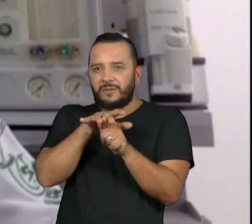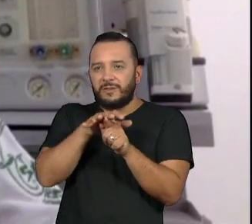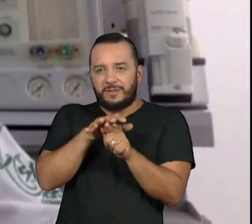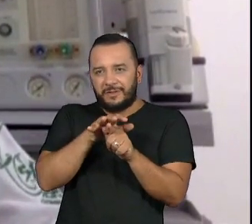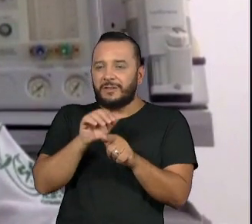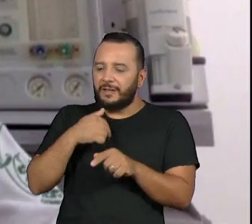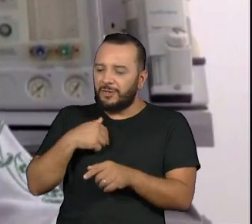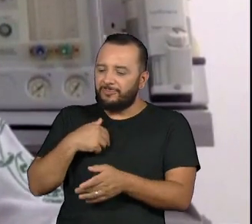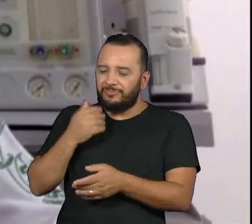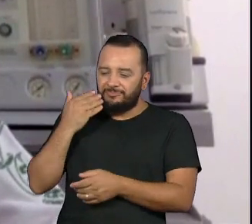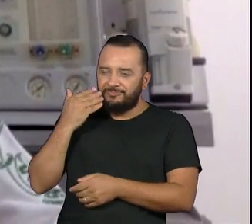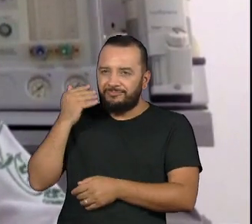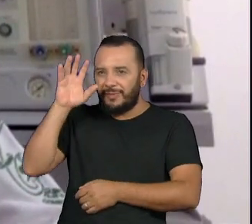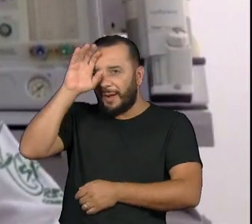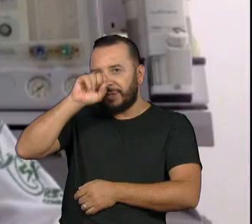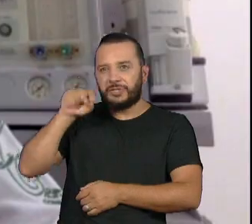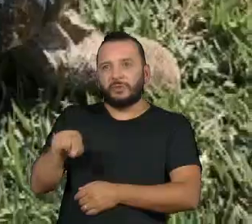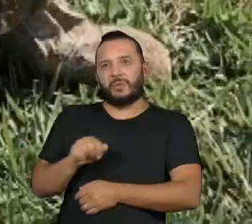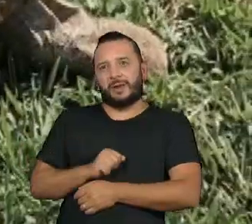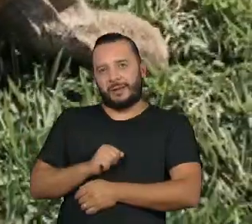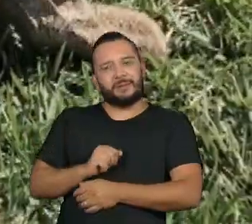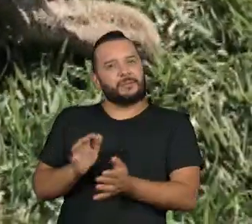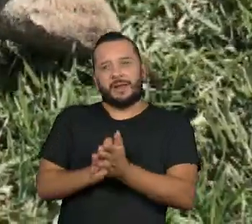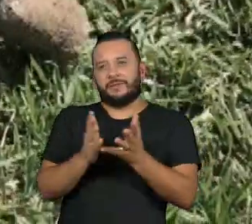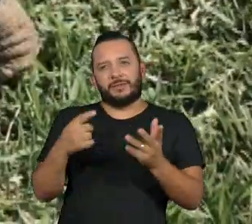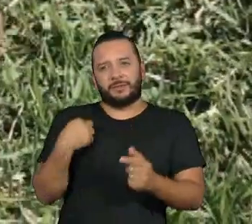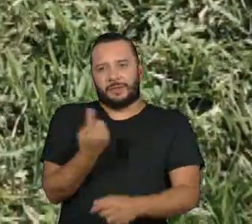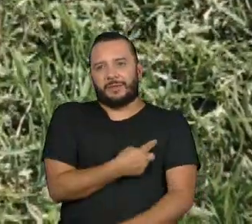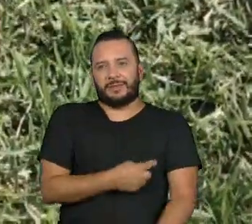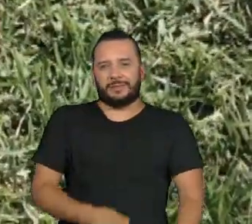Isso tem sido fantástico.